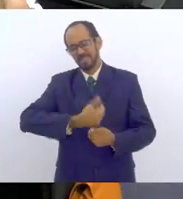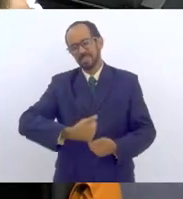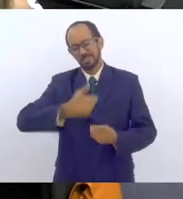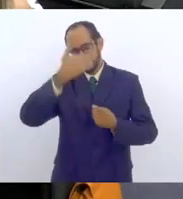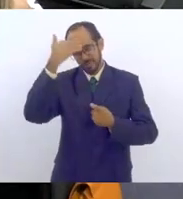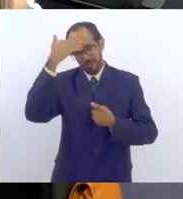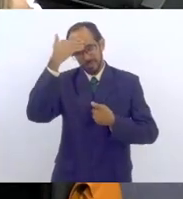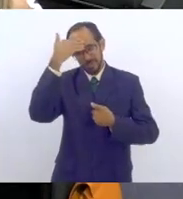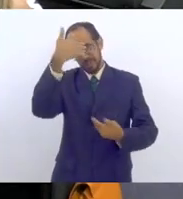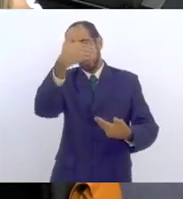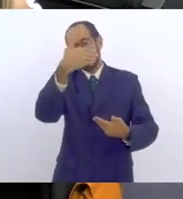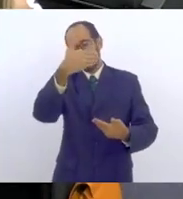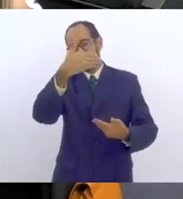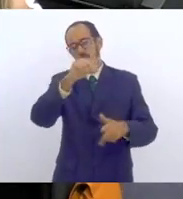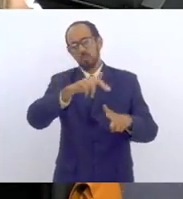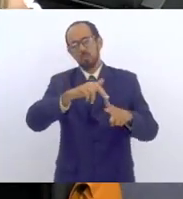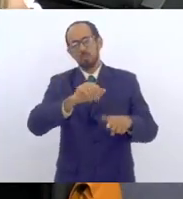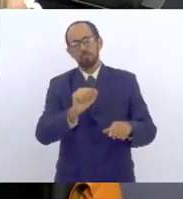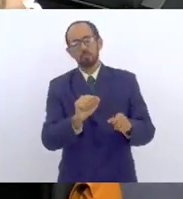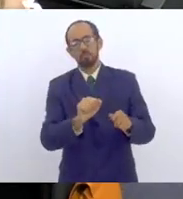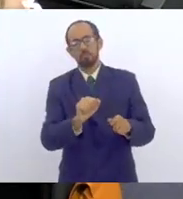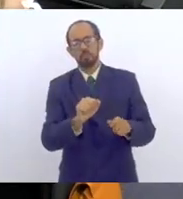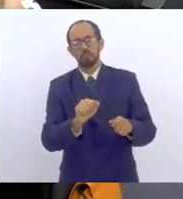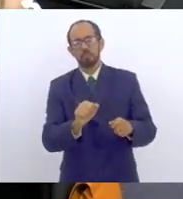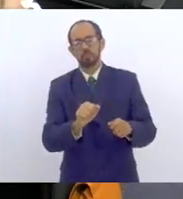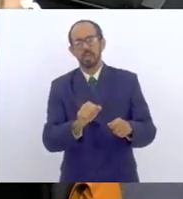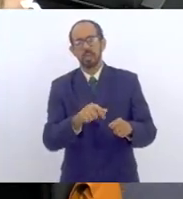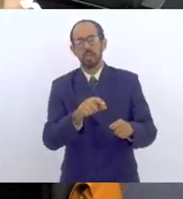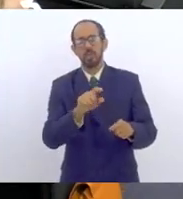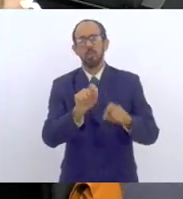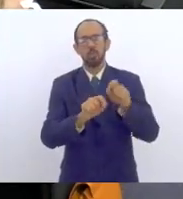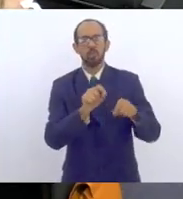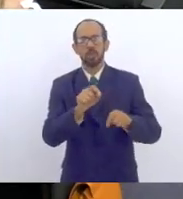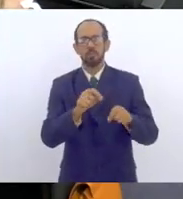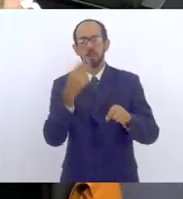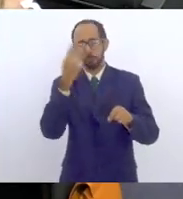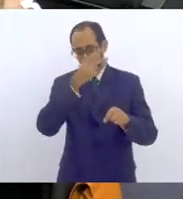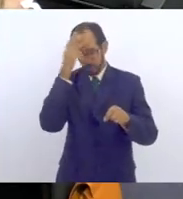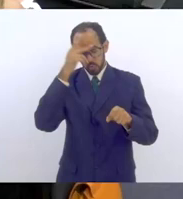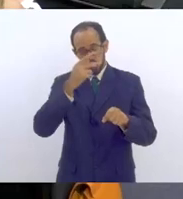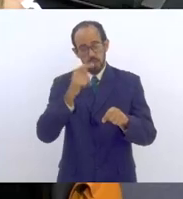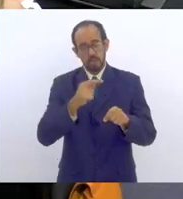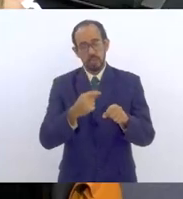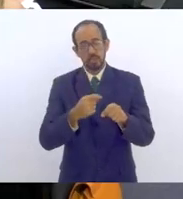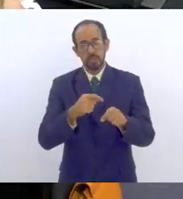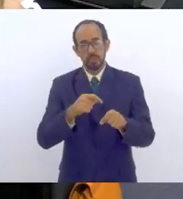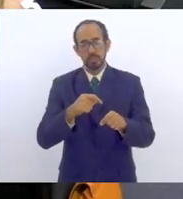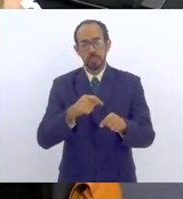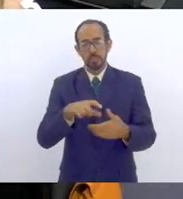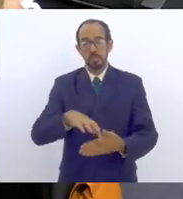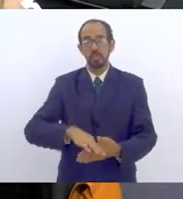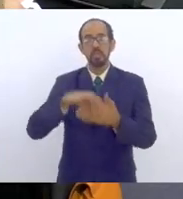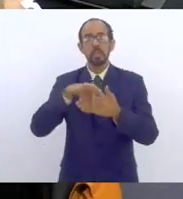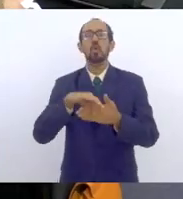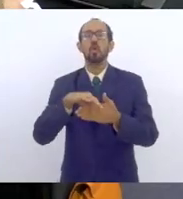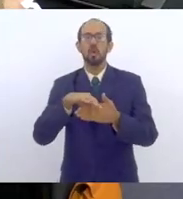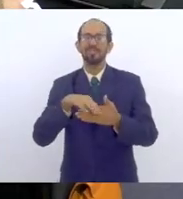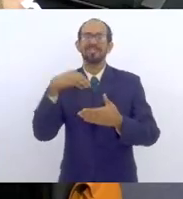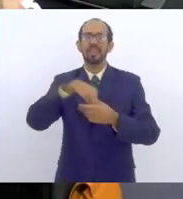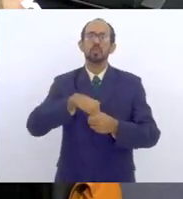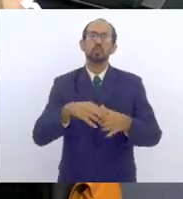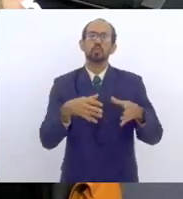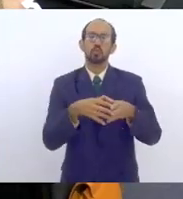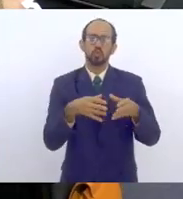revelações do nosso grupo revelação porque ele não era não tem muitos anos conosco